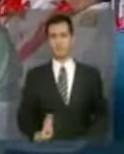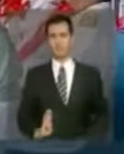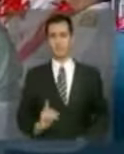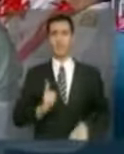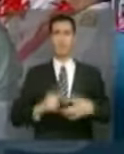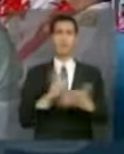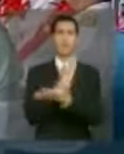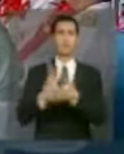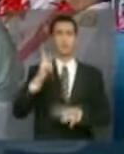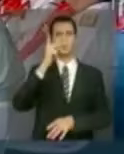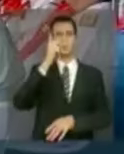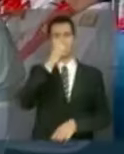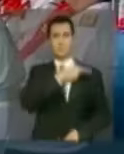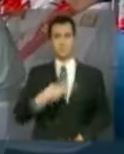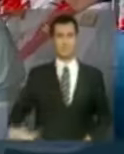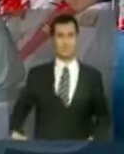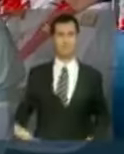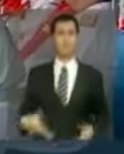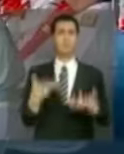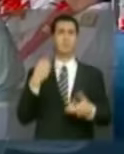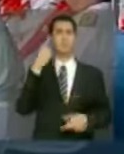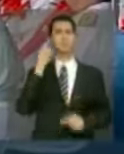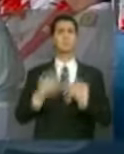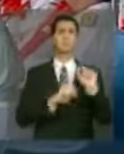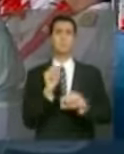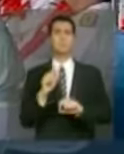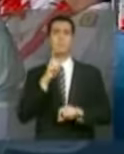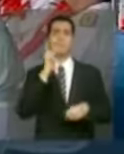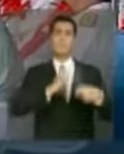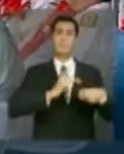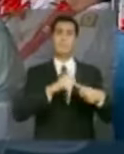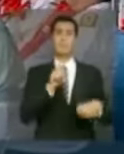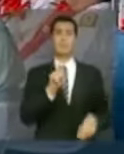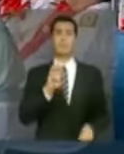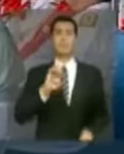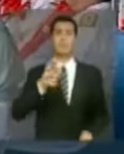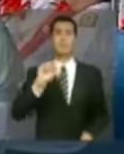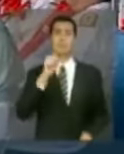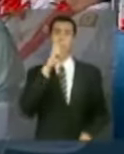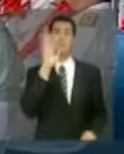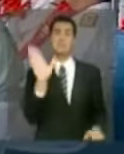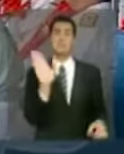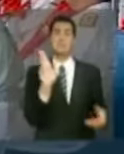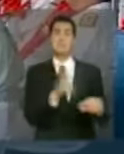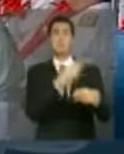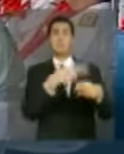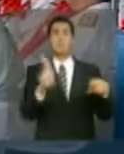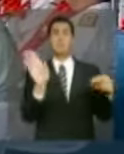que falava, a Petrobras é uma caixa preta, ninguém sabe o que acontece lá dentro.